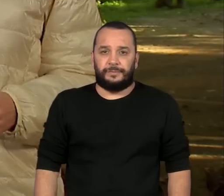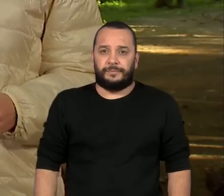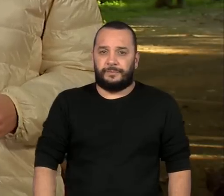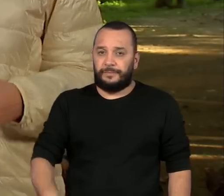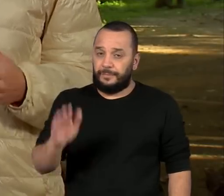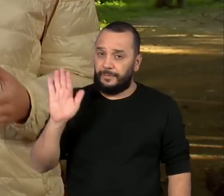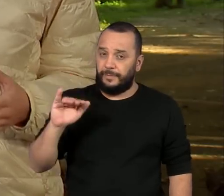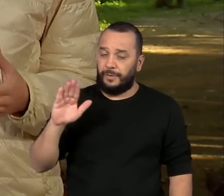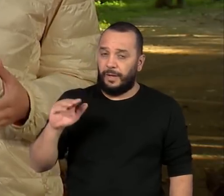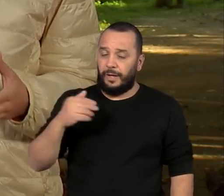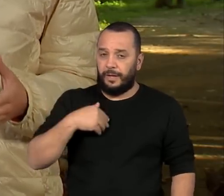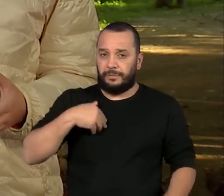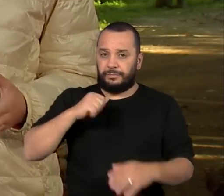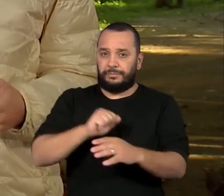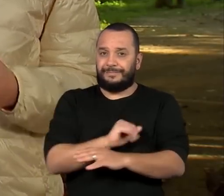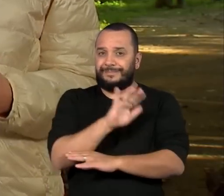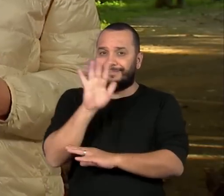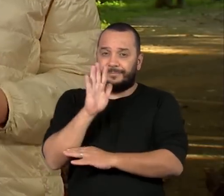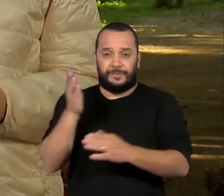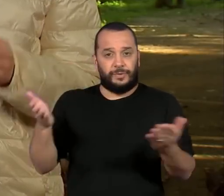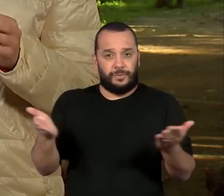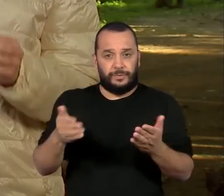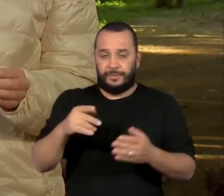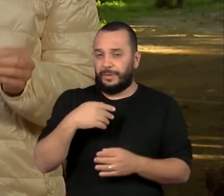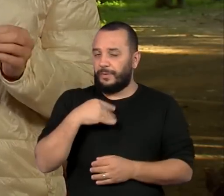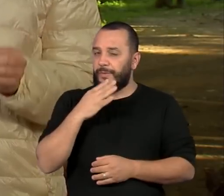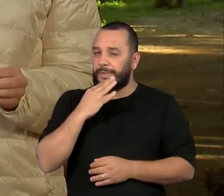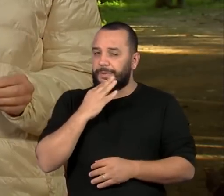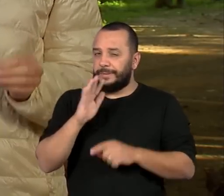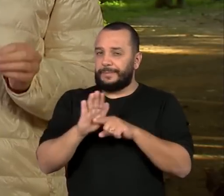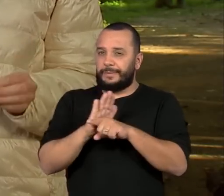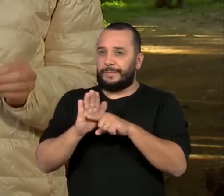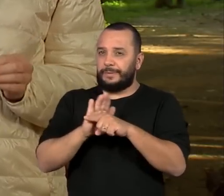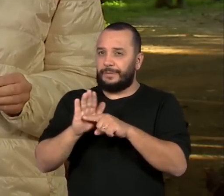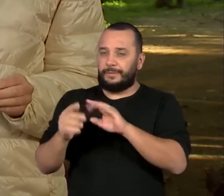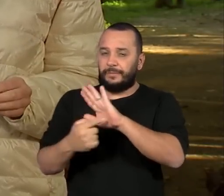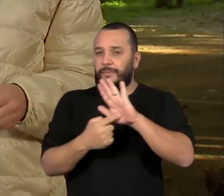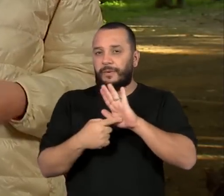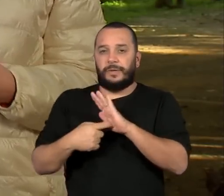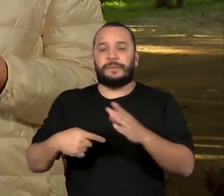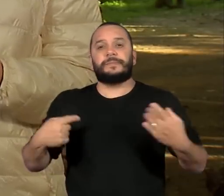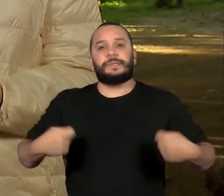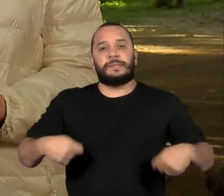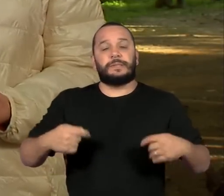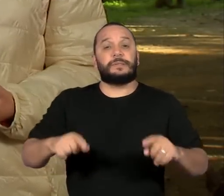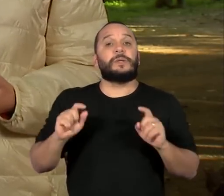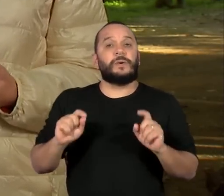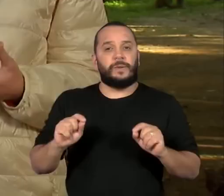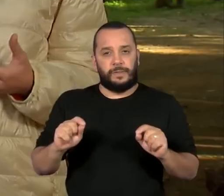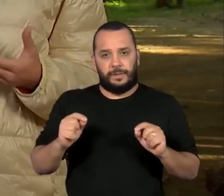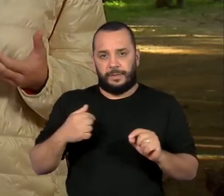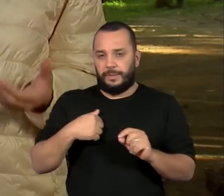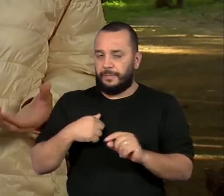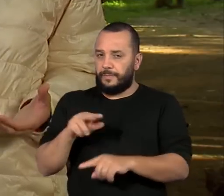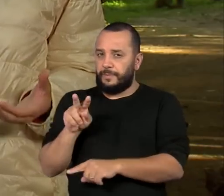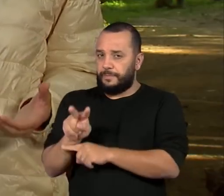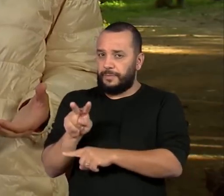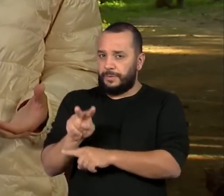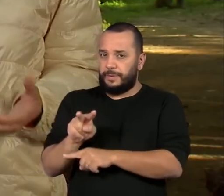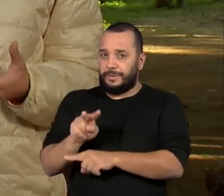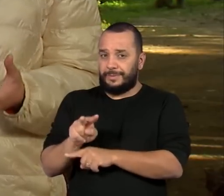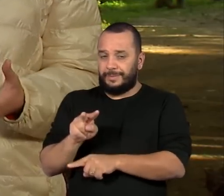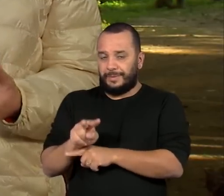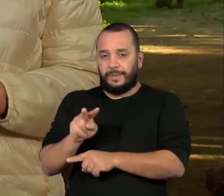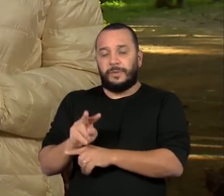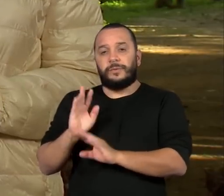Olá! No Repórter Eco de hoje, conheça a pesquisa que mostra a necessidade de aumentar a proteção das espécies